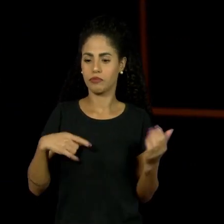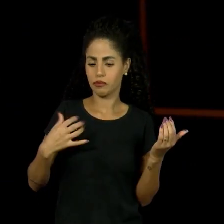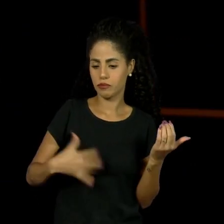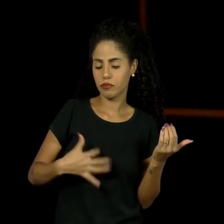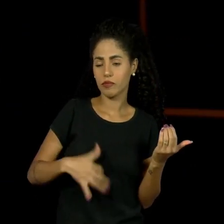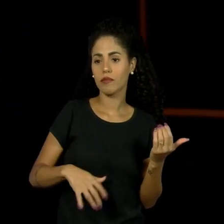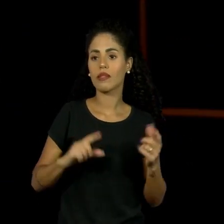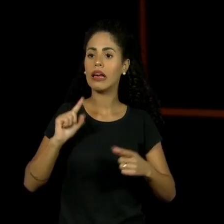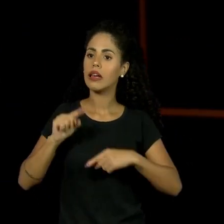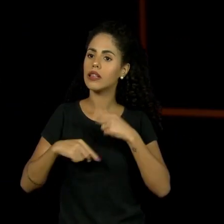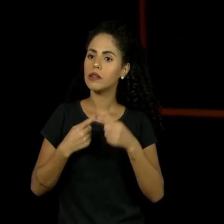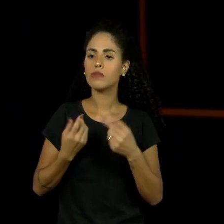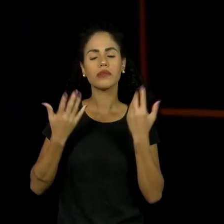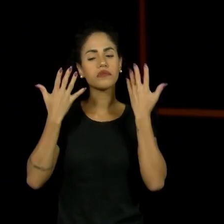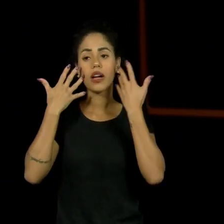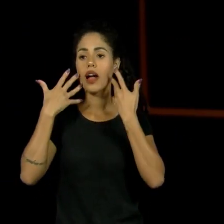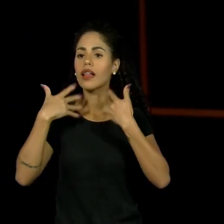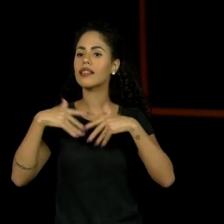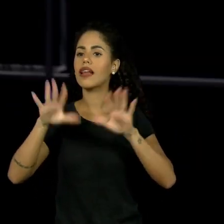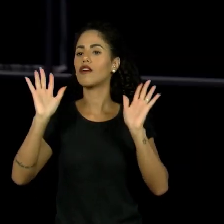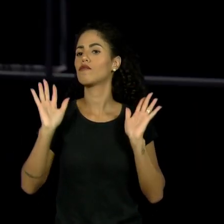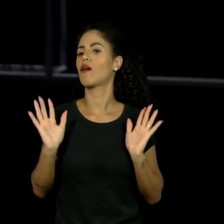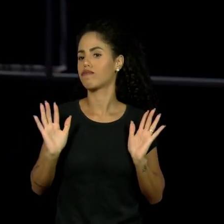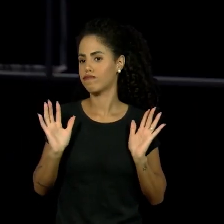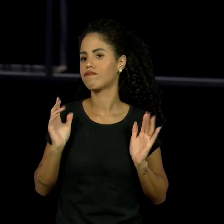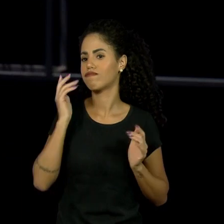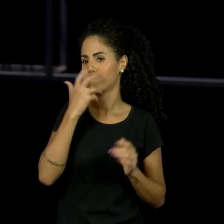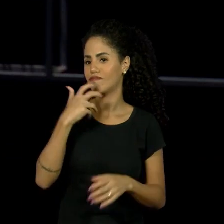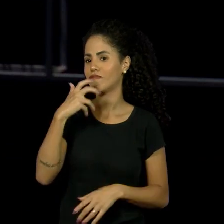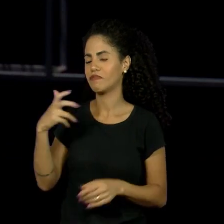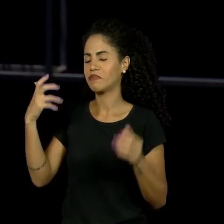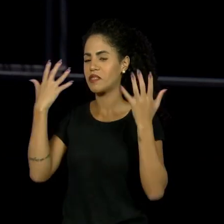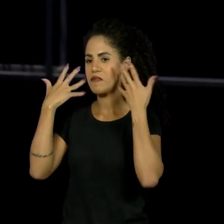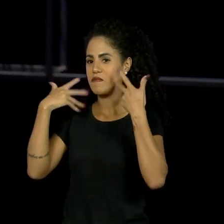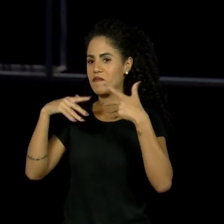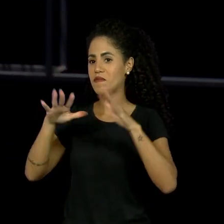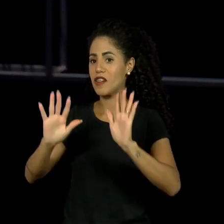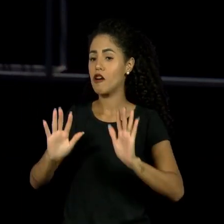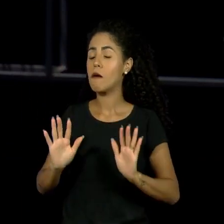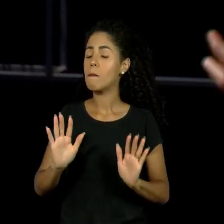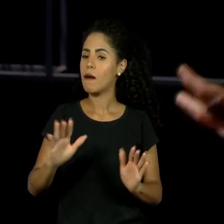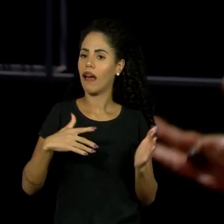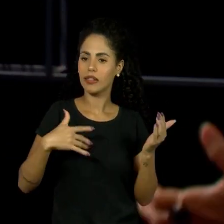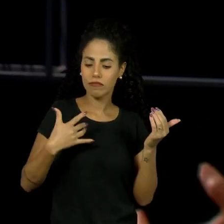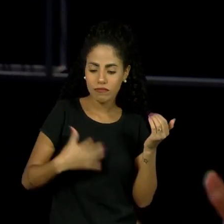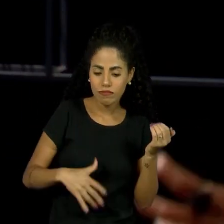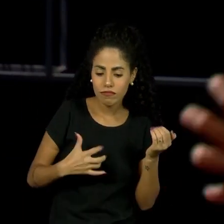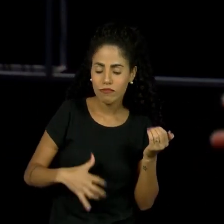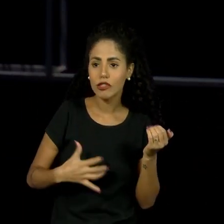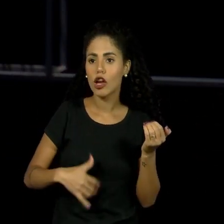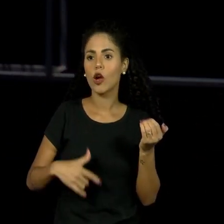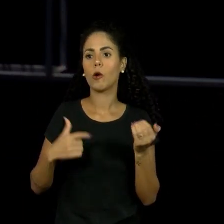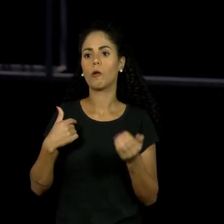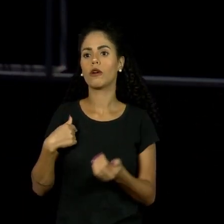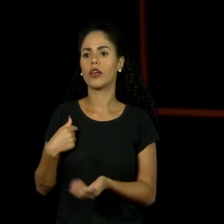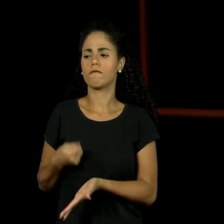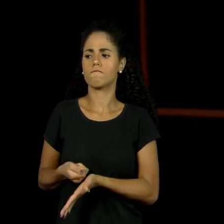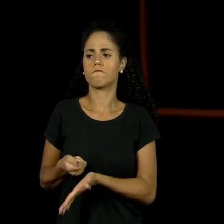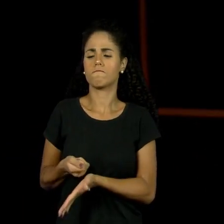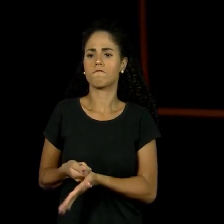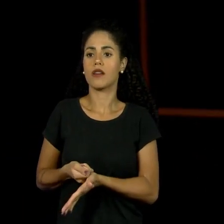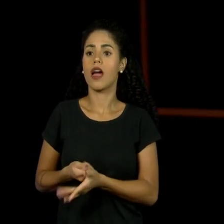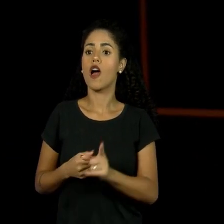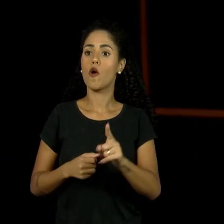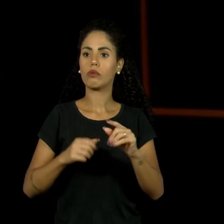depois naturalmente eu fui indo para o meio da música. Mas o violonista, ele é muito rígido, né, a princípio, a